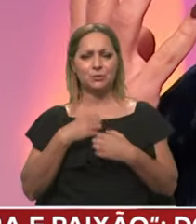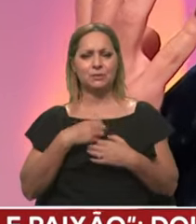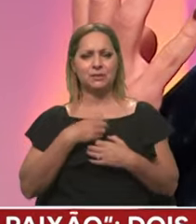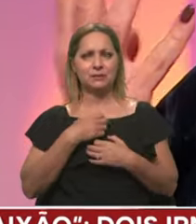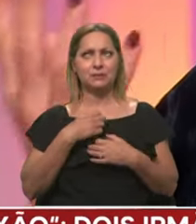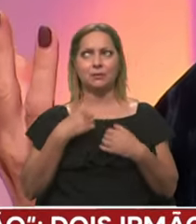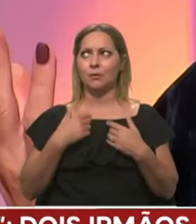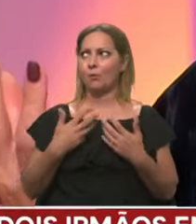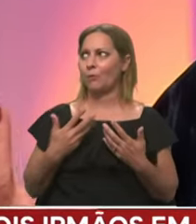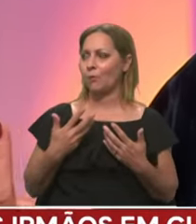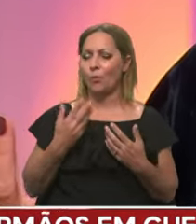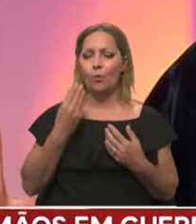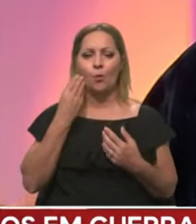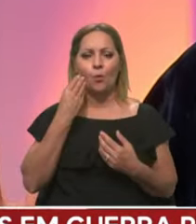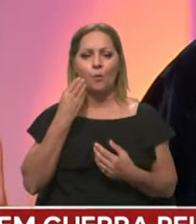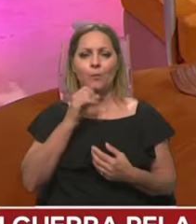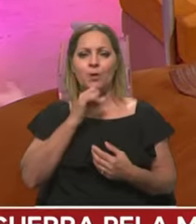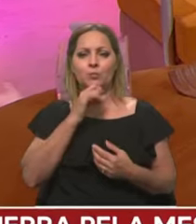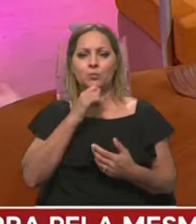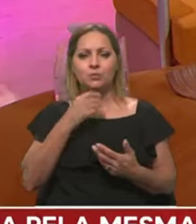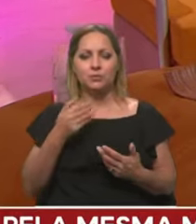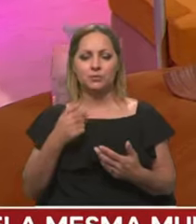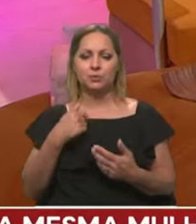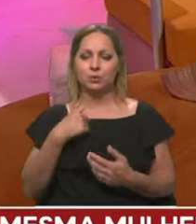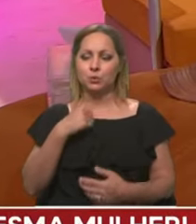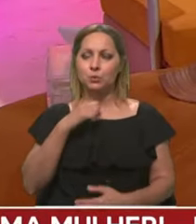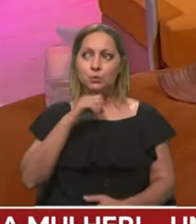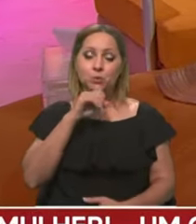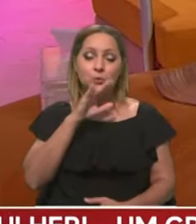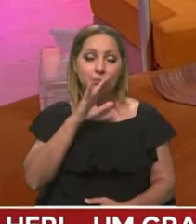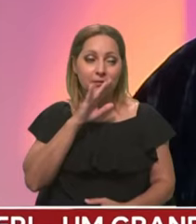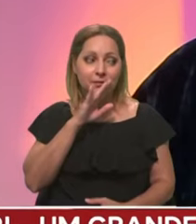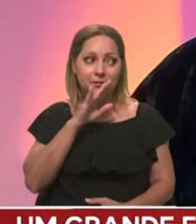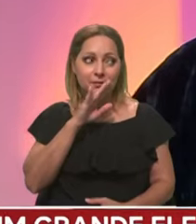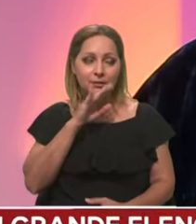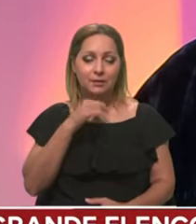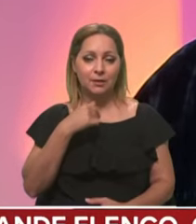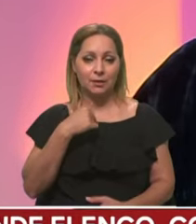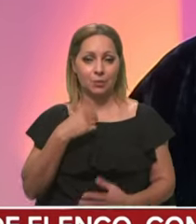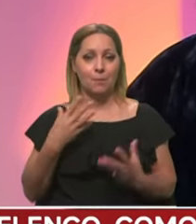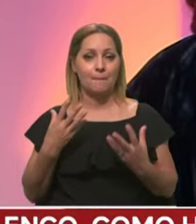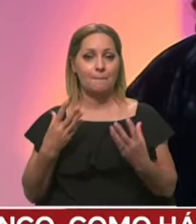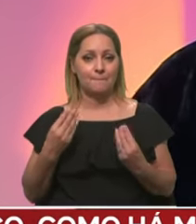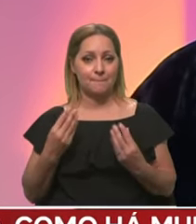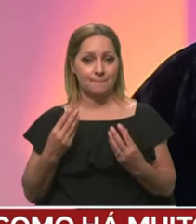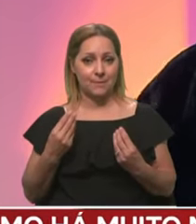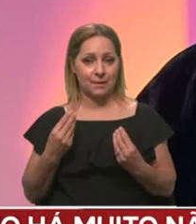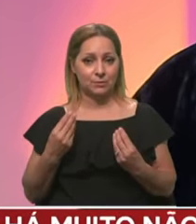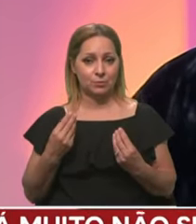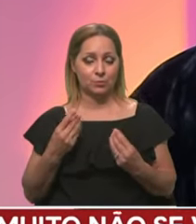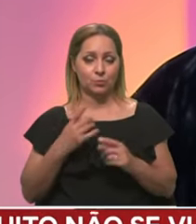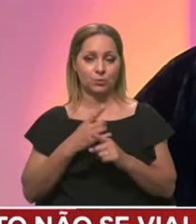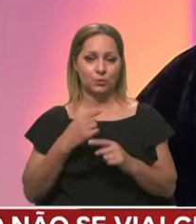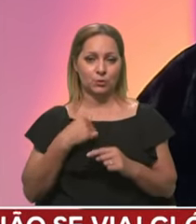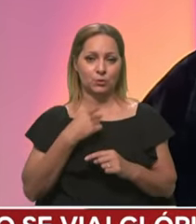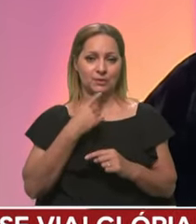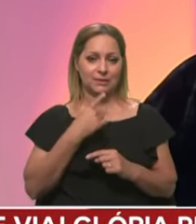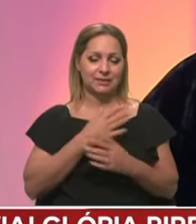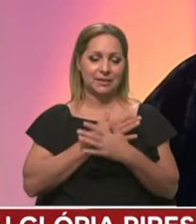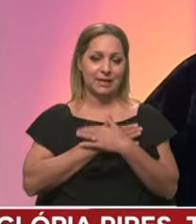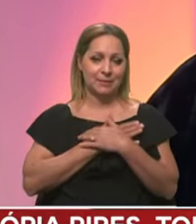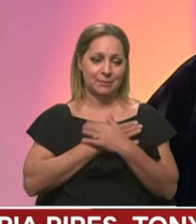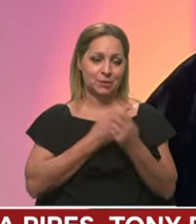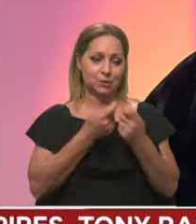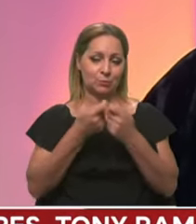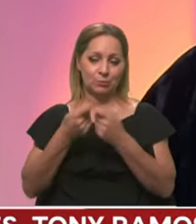é que é possível o que é fiquei Surpreendida eu estava com medo minha receio partilhava com os meus amigos mais assim mais